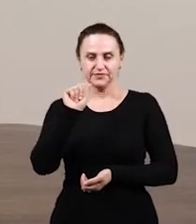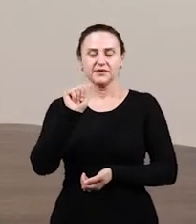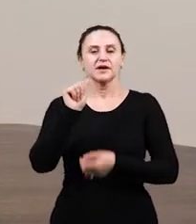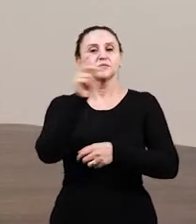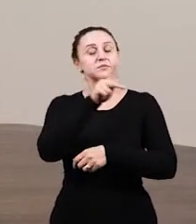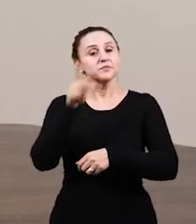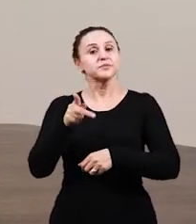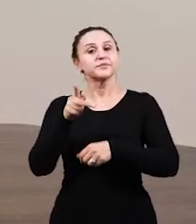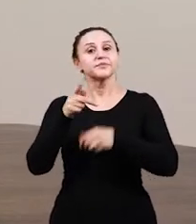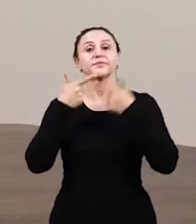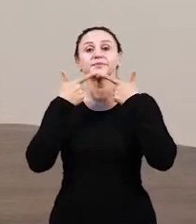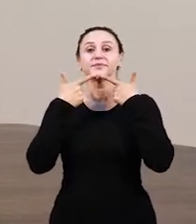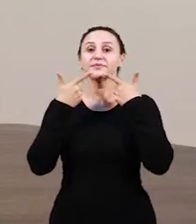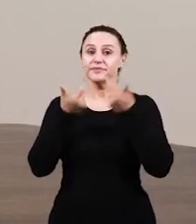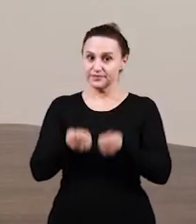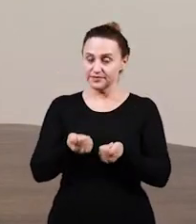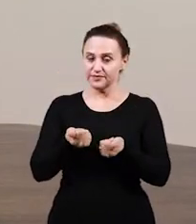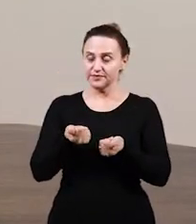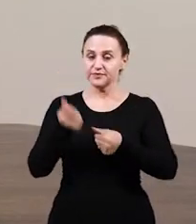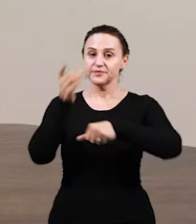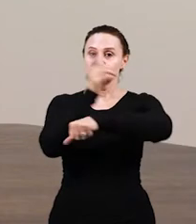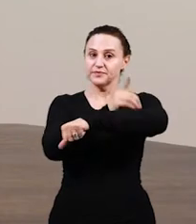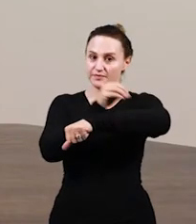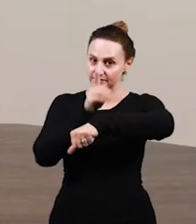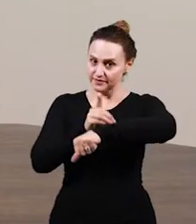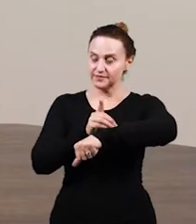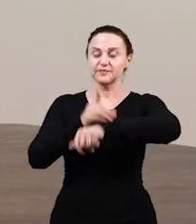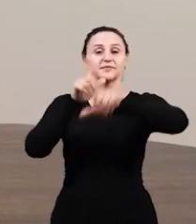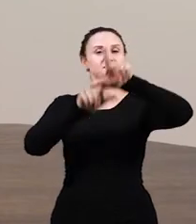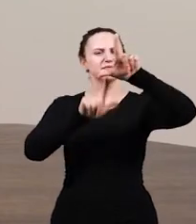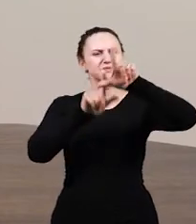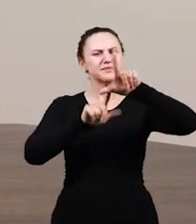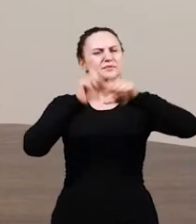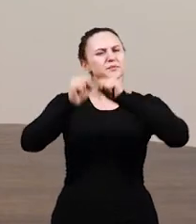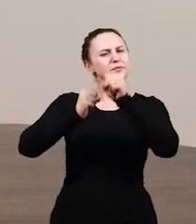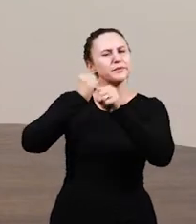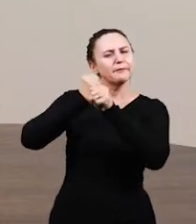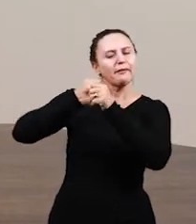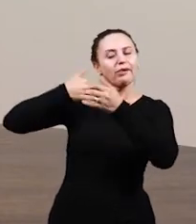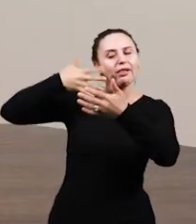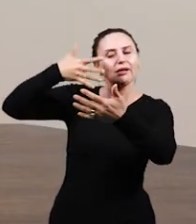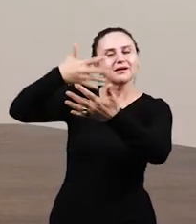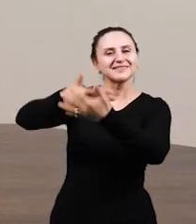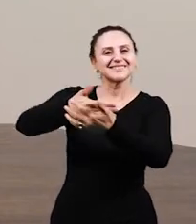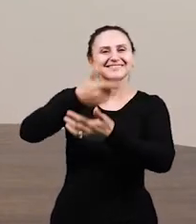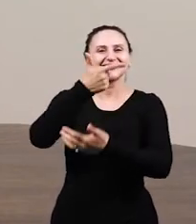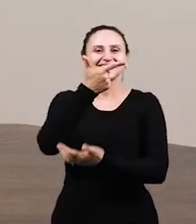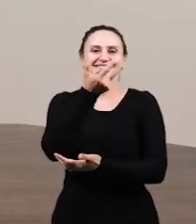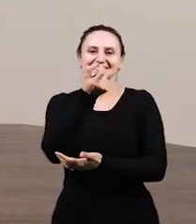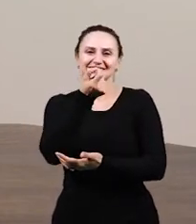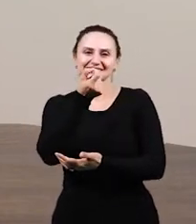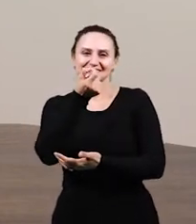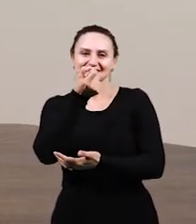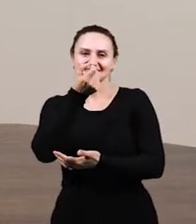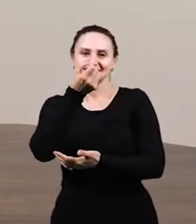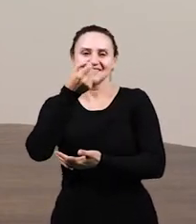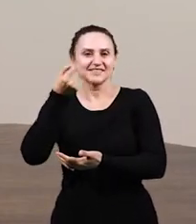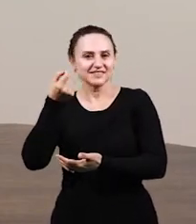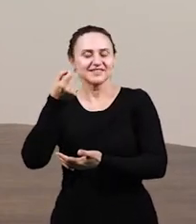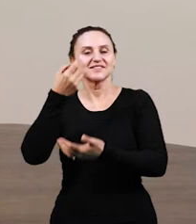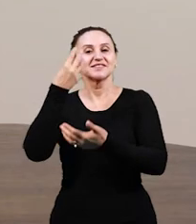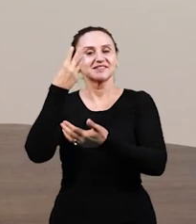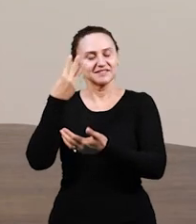professora de linguística no departamento de letras desde 2003 portanto percurso bastante